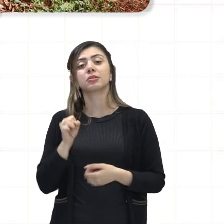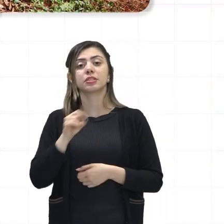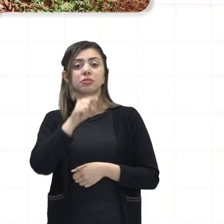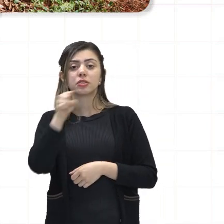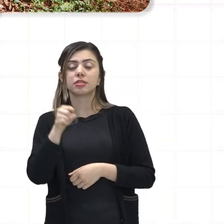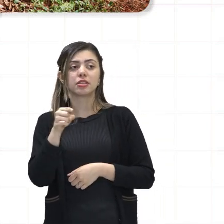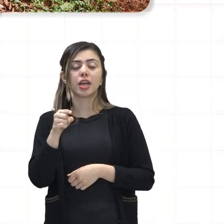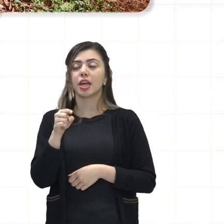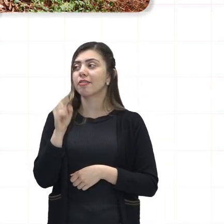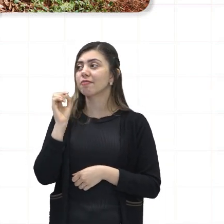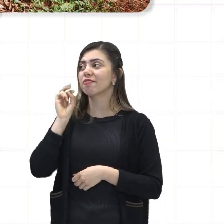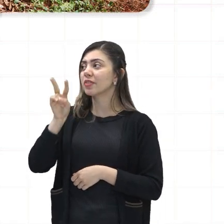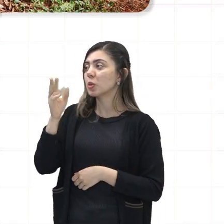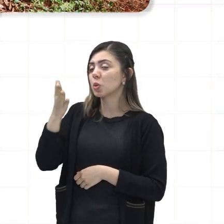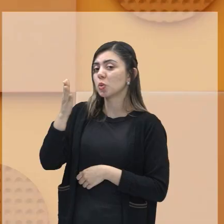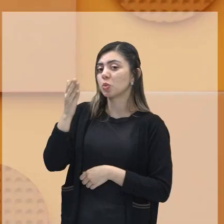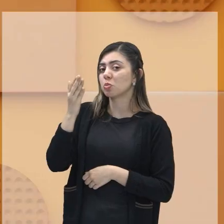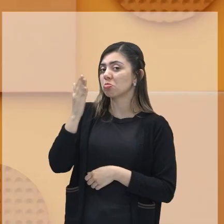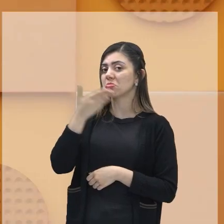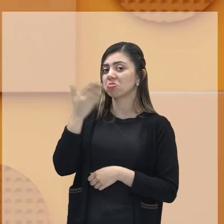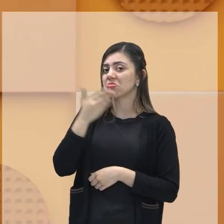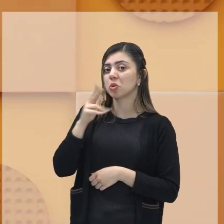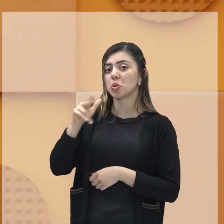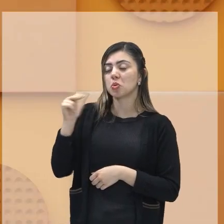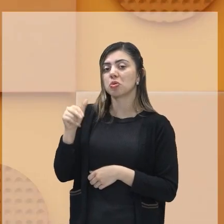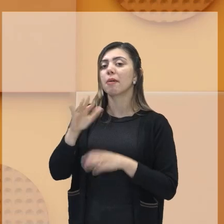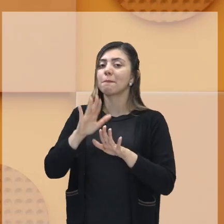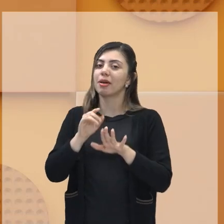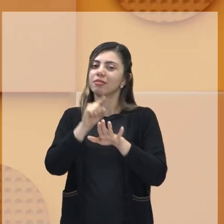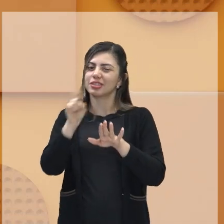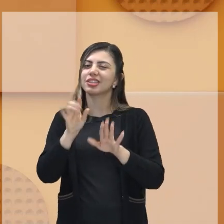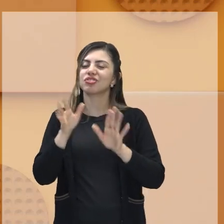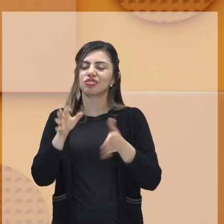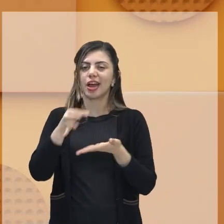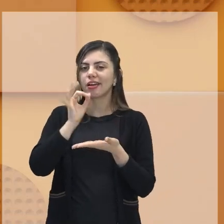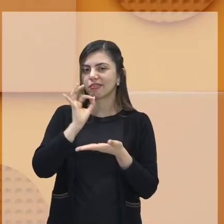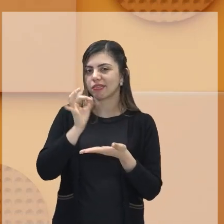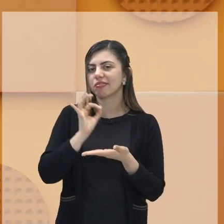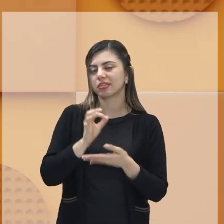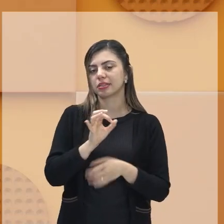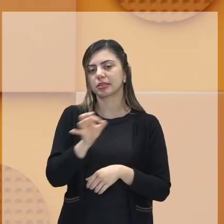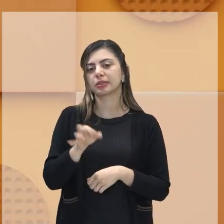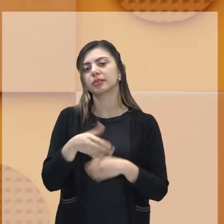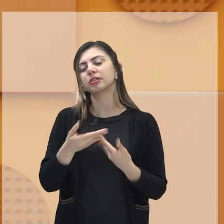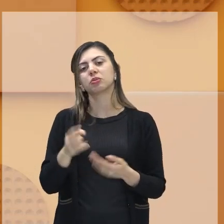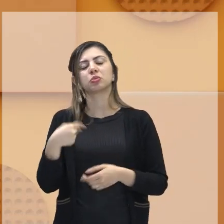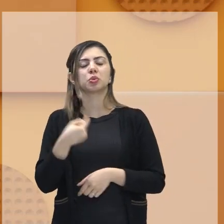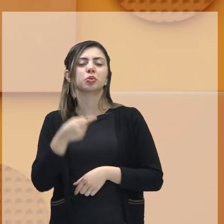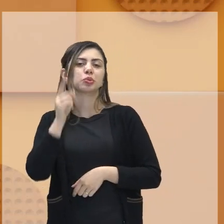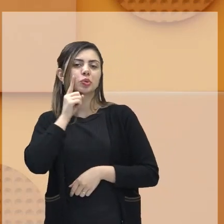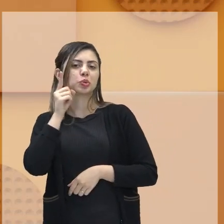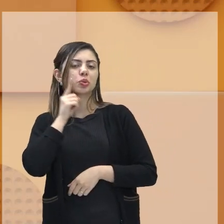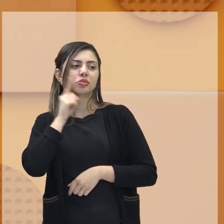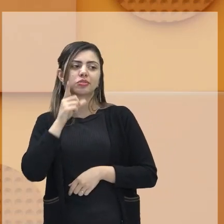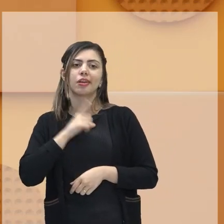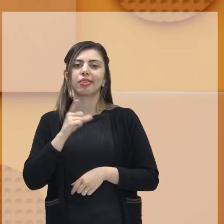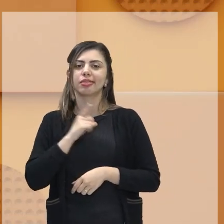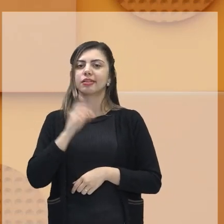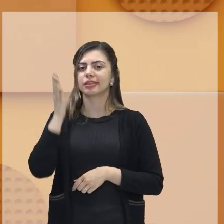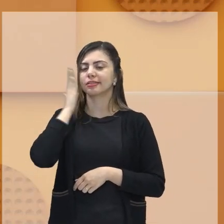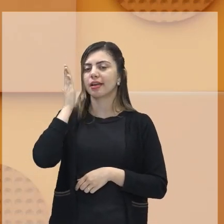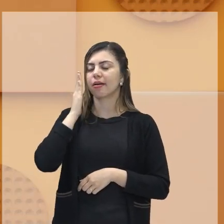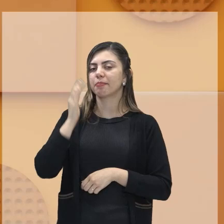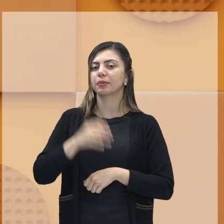já tomou café ou viu uma xícara de café. Então, todo mundo tem contato com isso, com o café no seu dia a dia, né? Então, é justamente